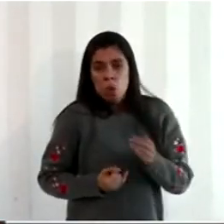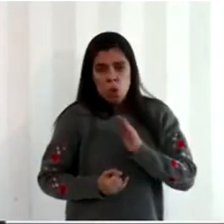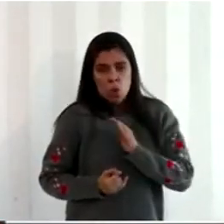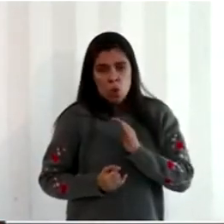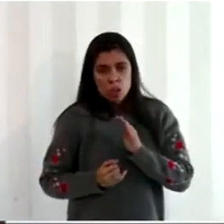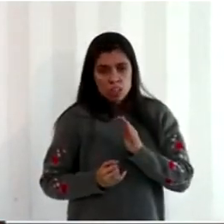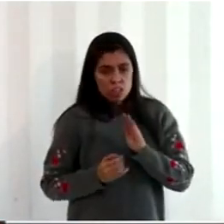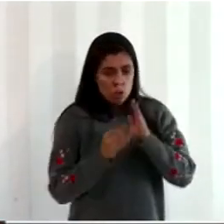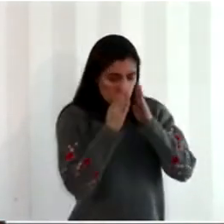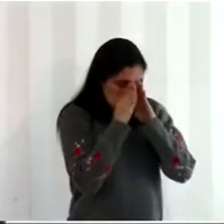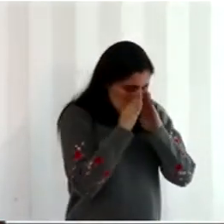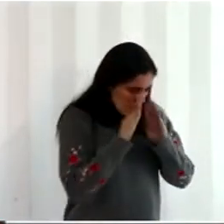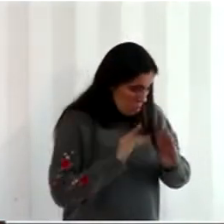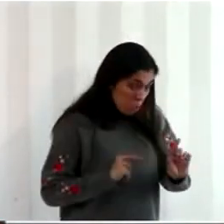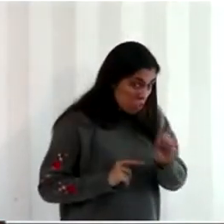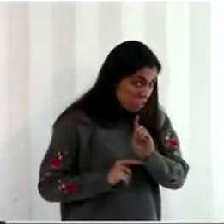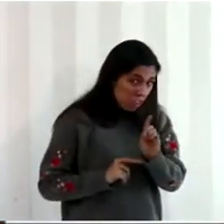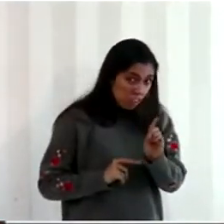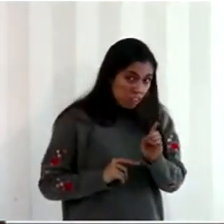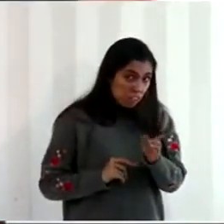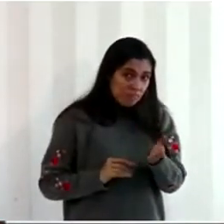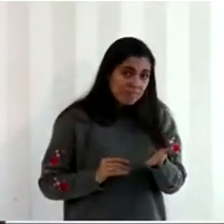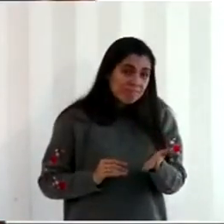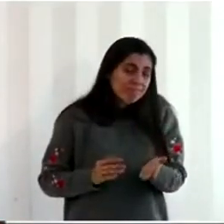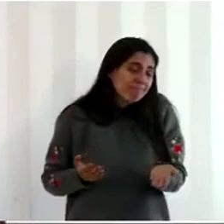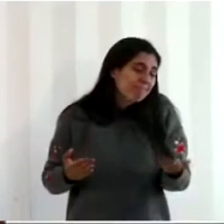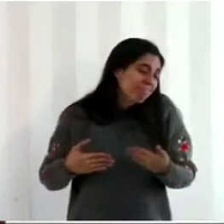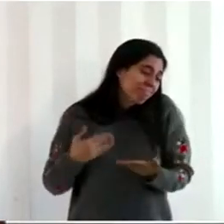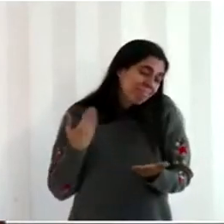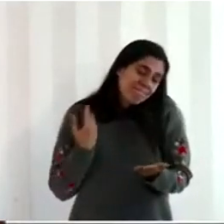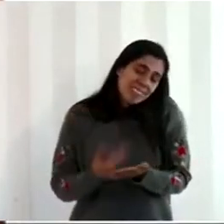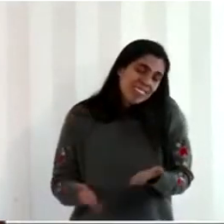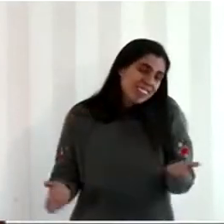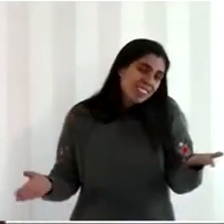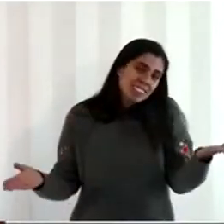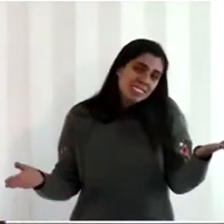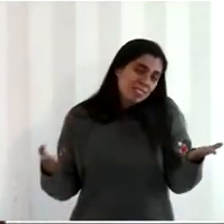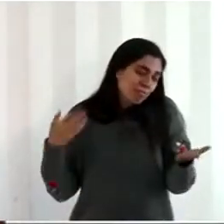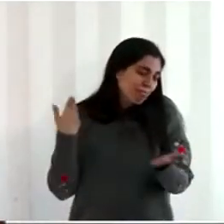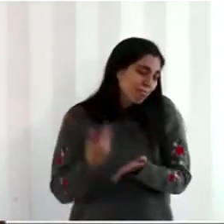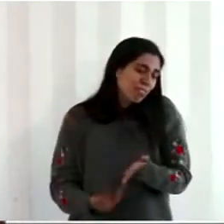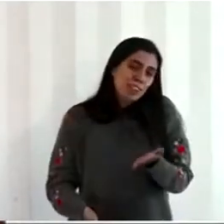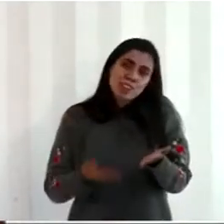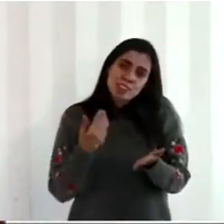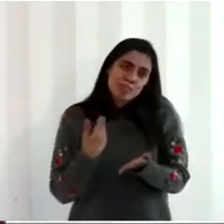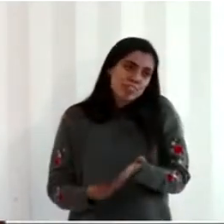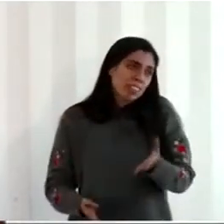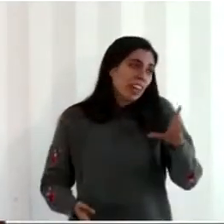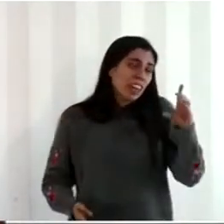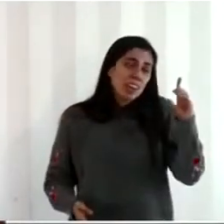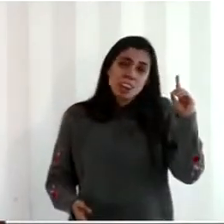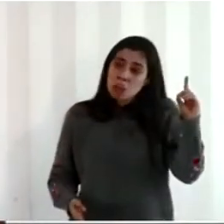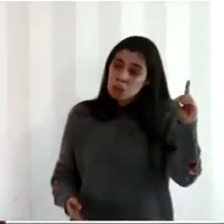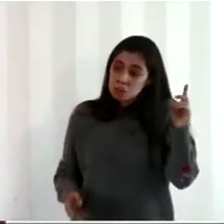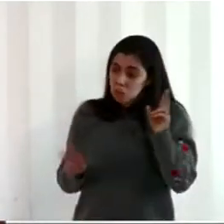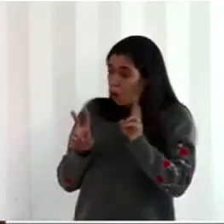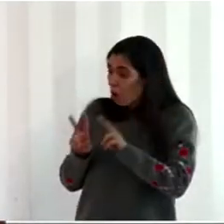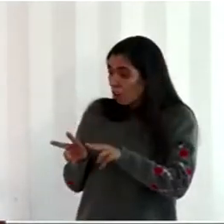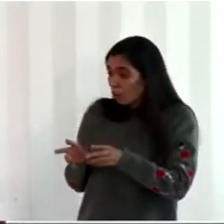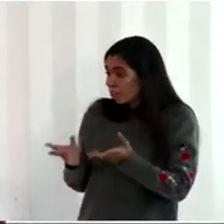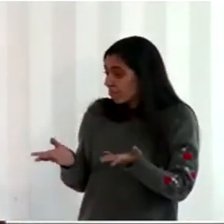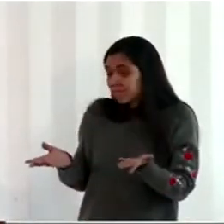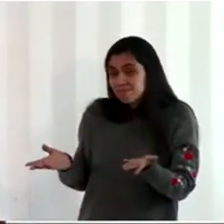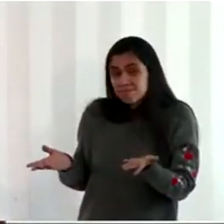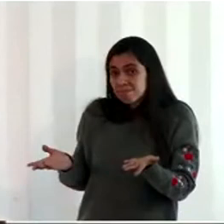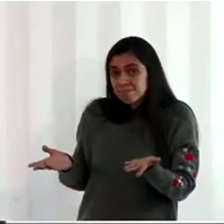desanimando, eu acho que eu não vou voltar mais aqui não. Tudo em vão, tudo em vão, tudo em vão. Volta sim. Porque nós temos um